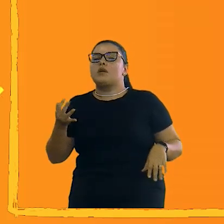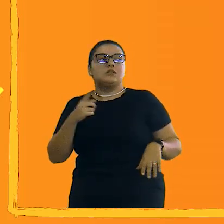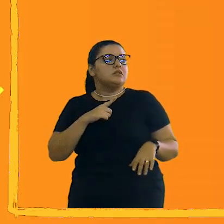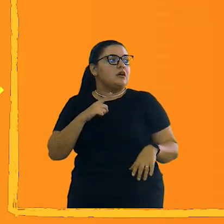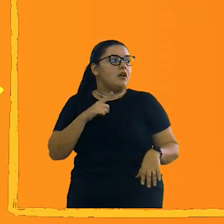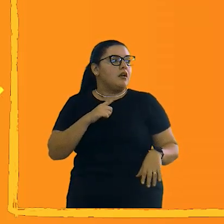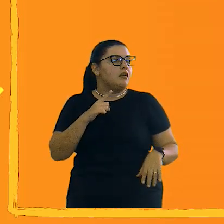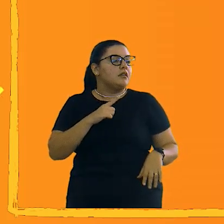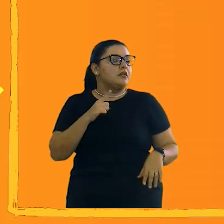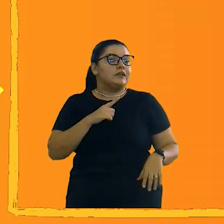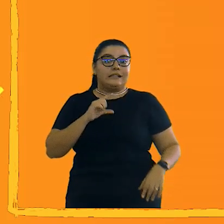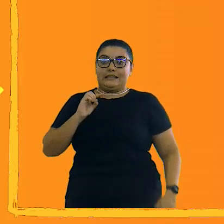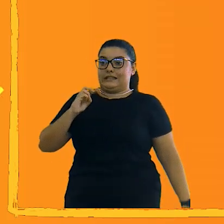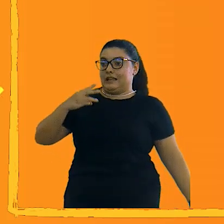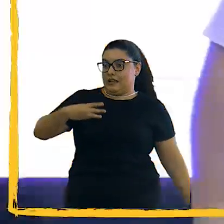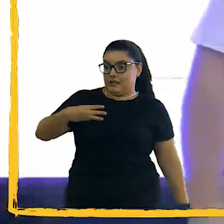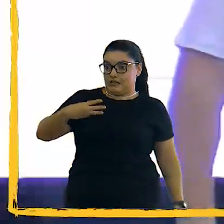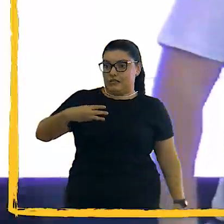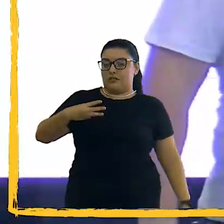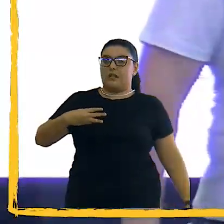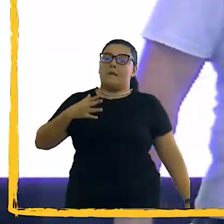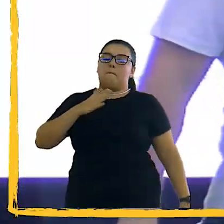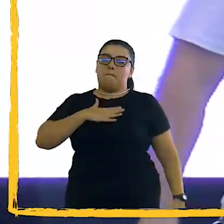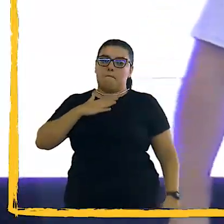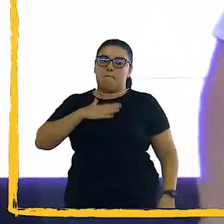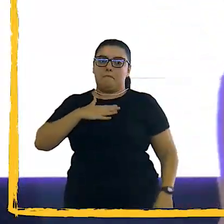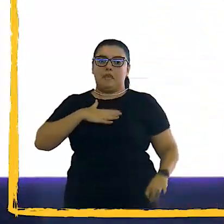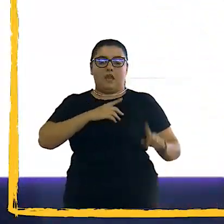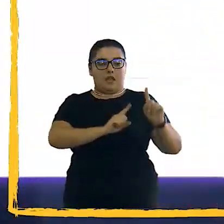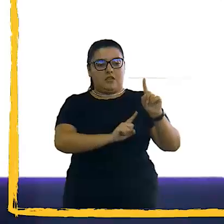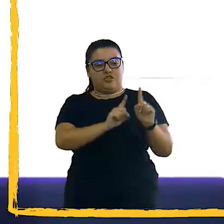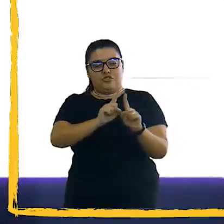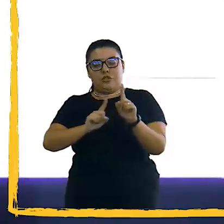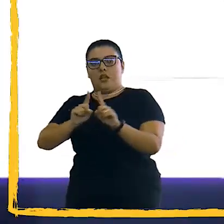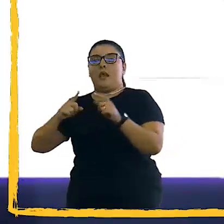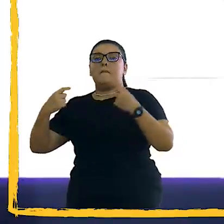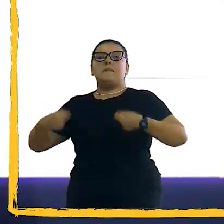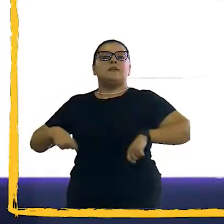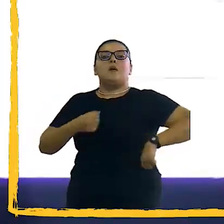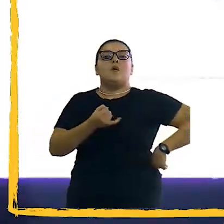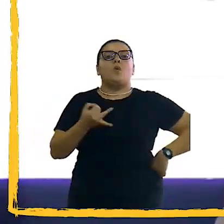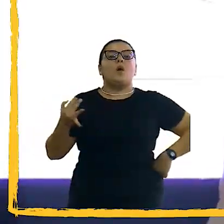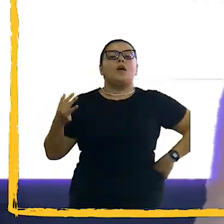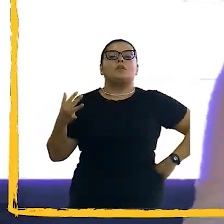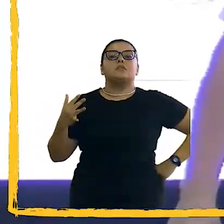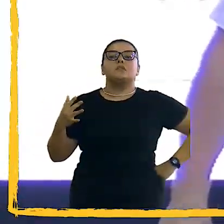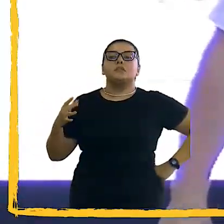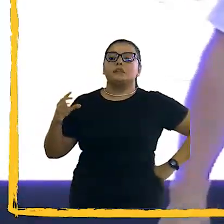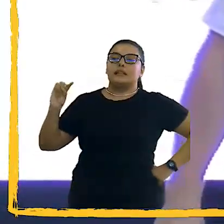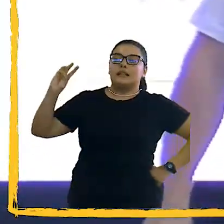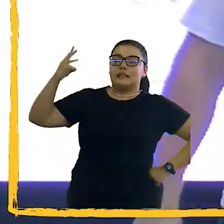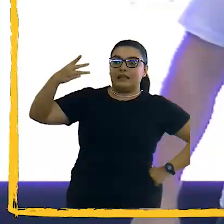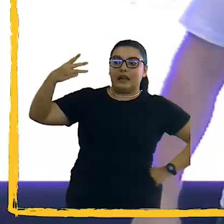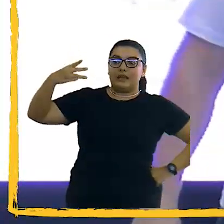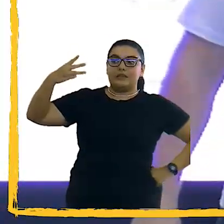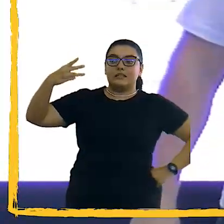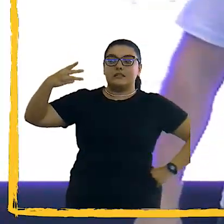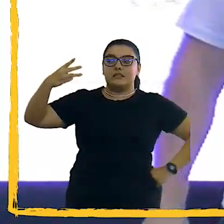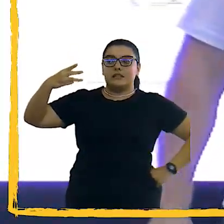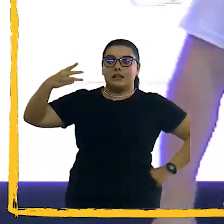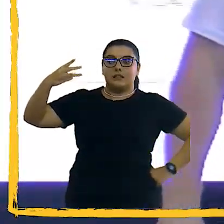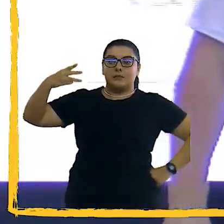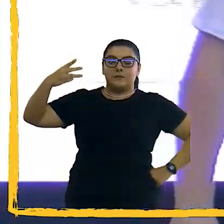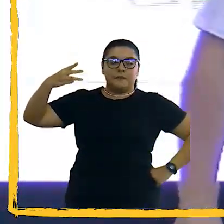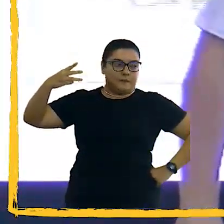dimensões TRS então a minha escala precisa tá elevada a quanto pessoal Ao Cubo